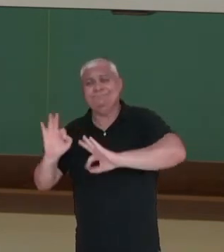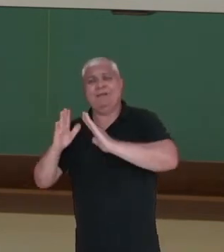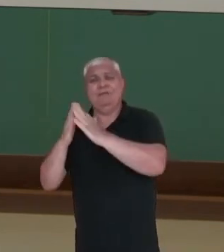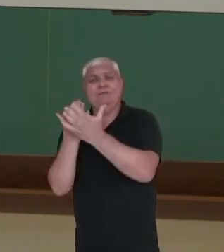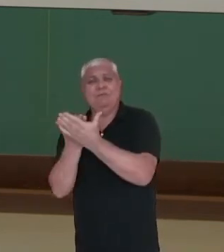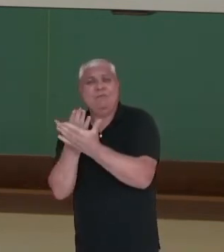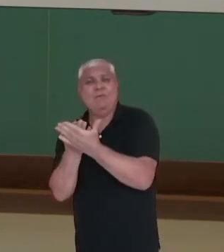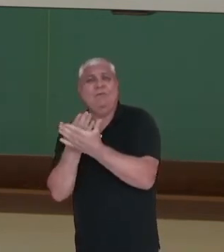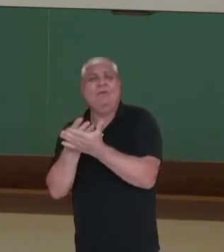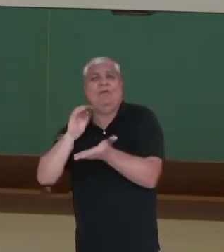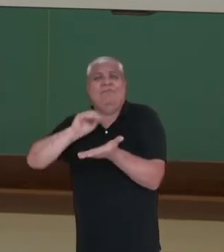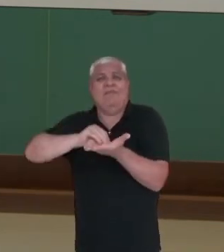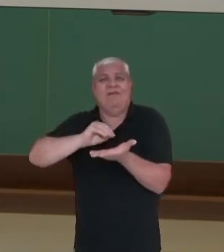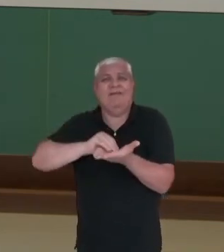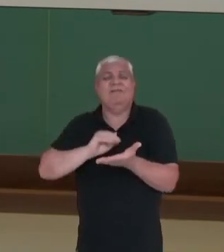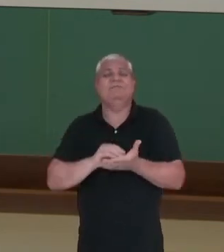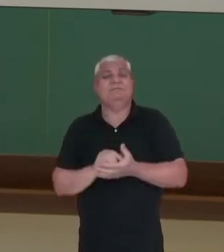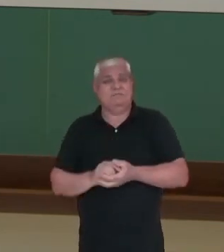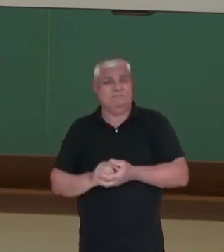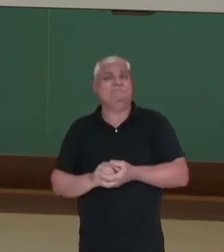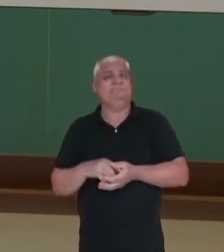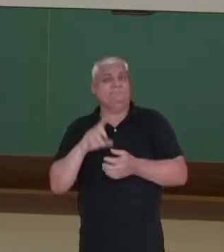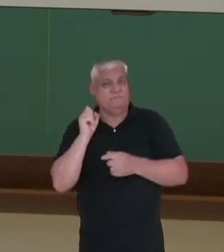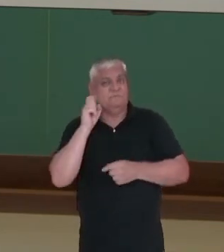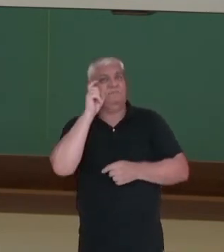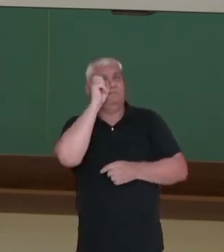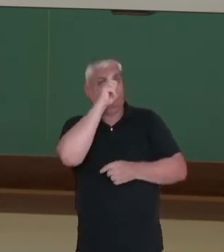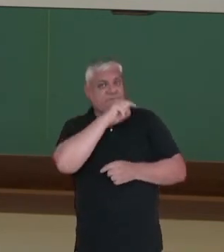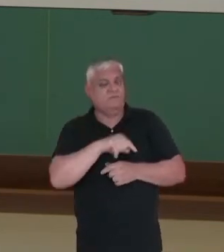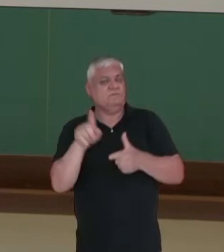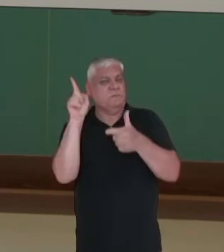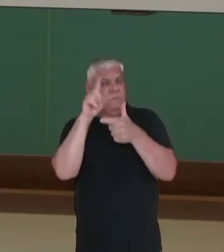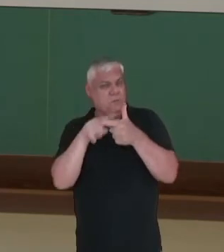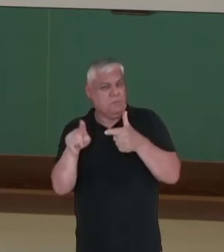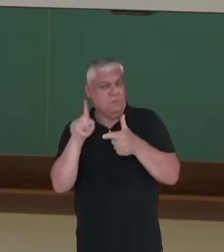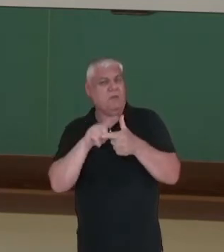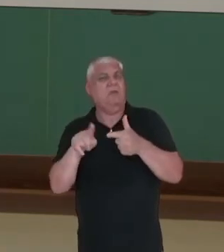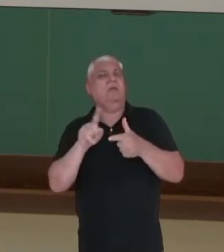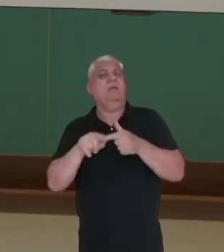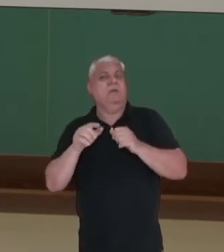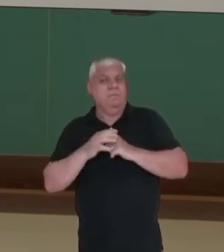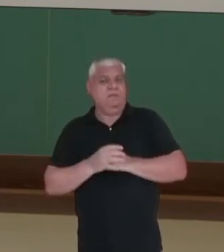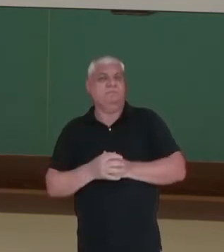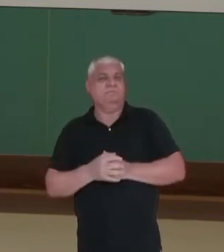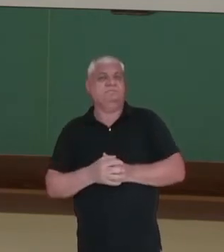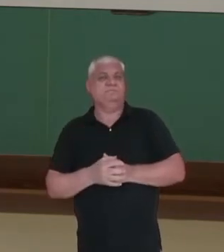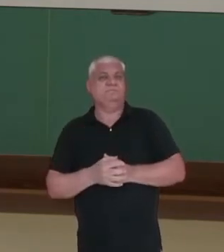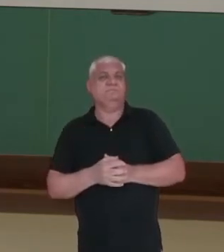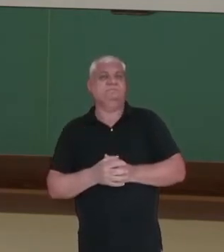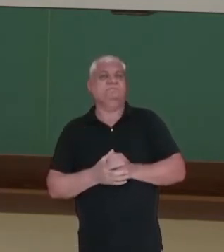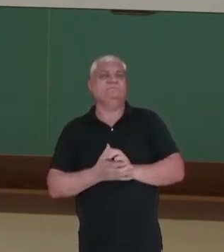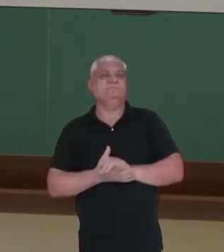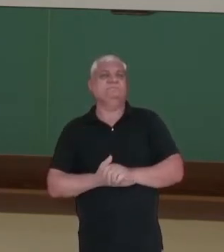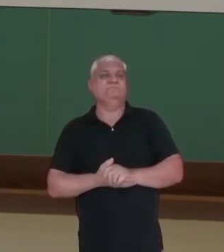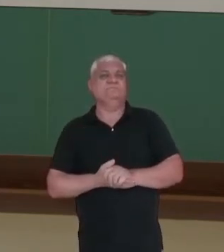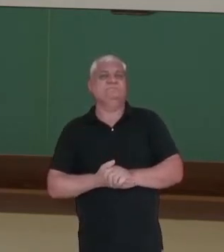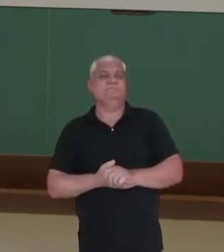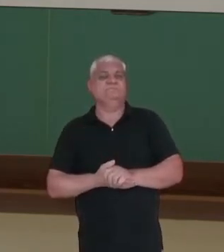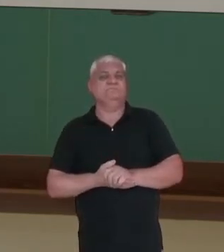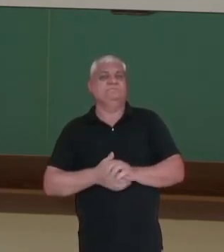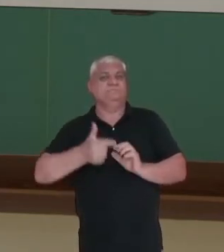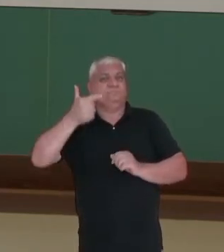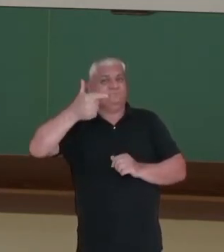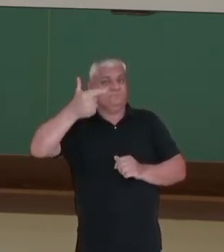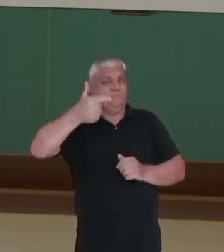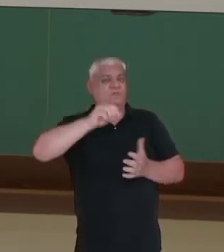exemplo. Então você vê então que é difícil resolver esse problema em um curto espaço de tempo. Muito bem. Vamos para a